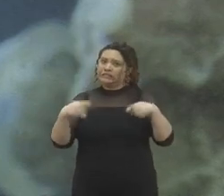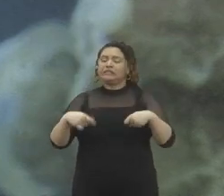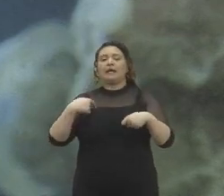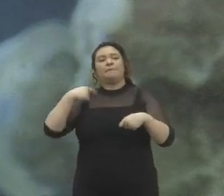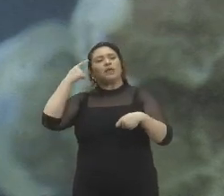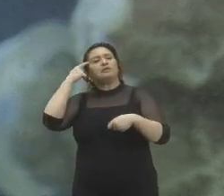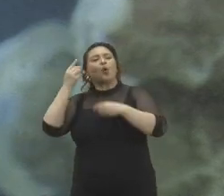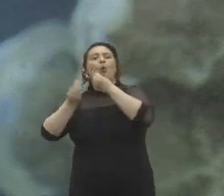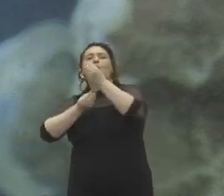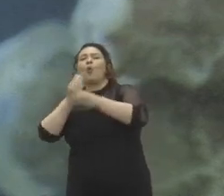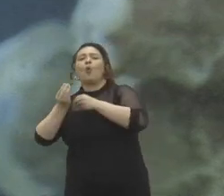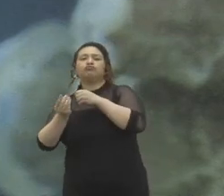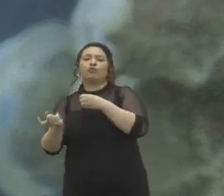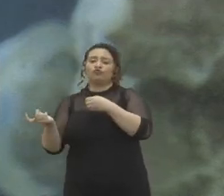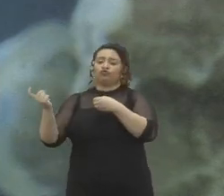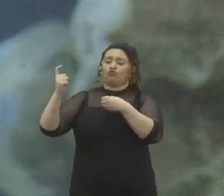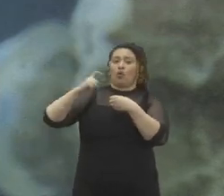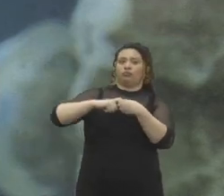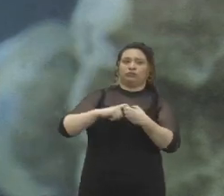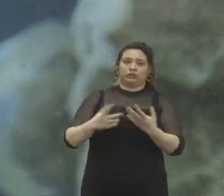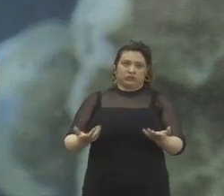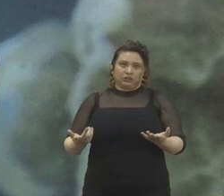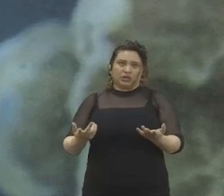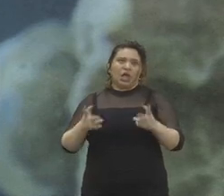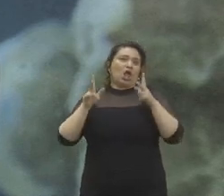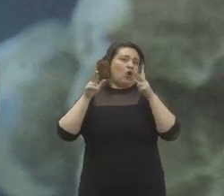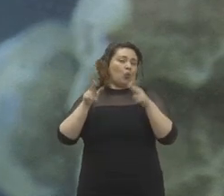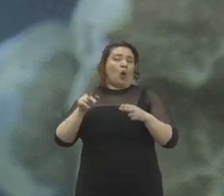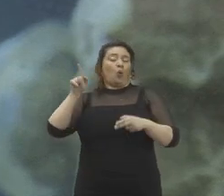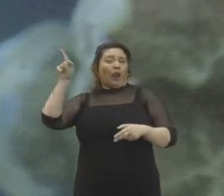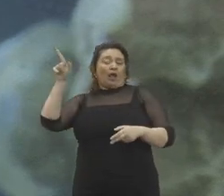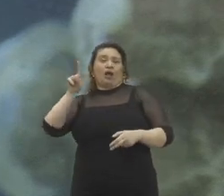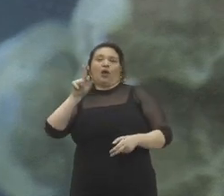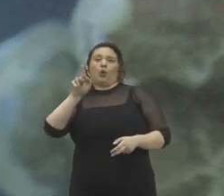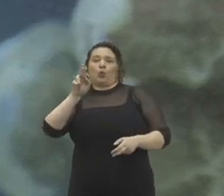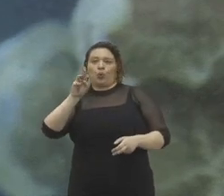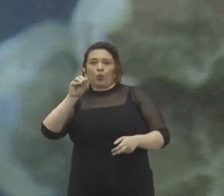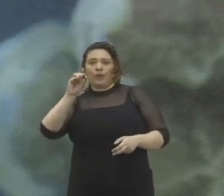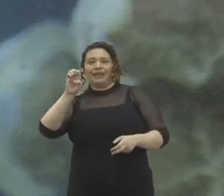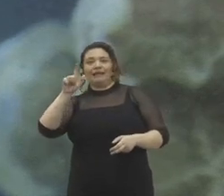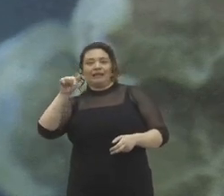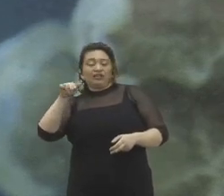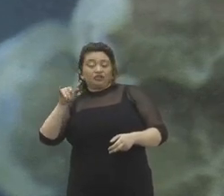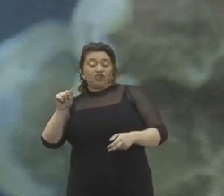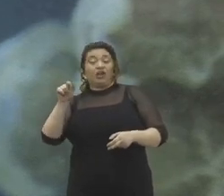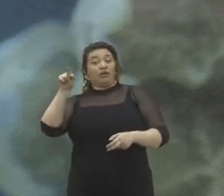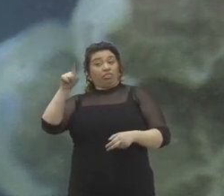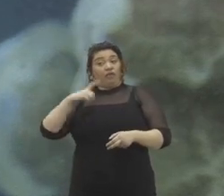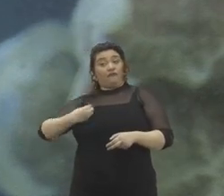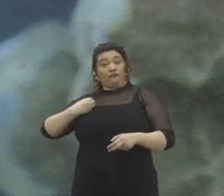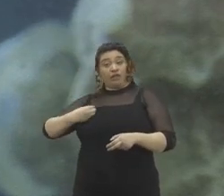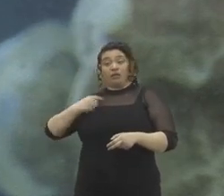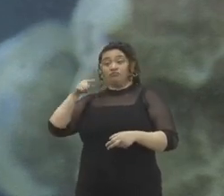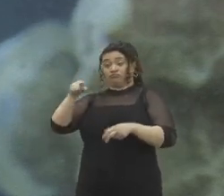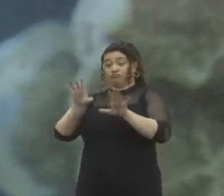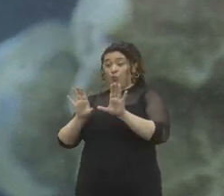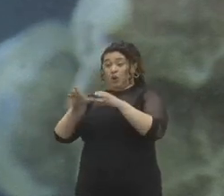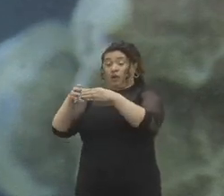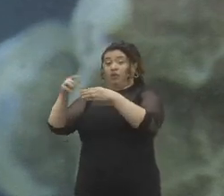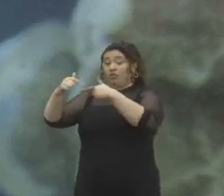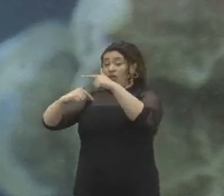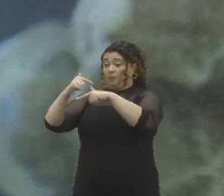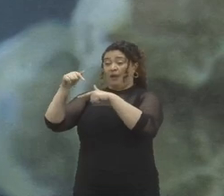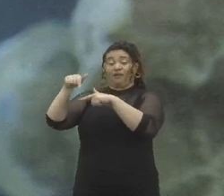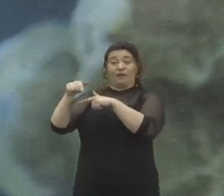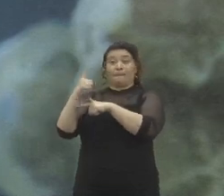que dar tempo voltando lá nos inui da Groenlândia Os caras estão lá há 1200 anos e você pergunta